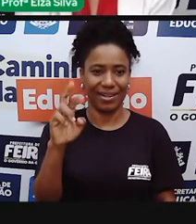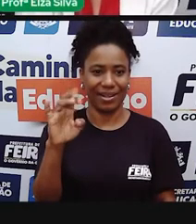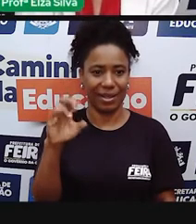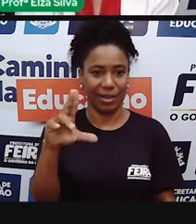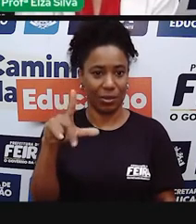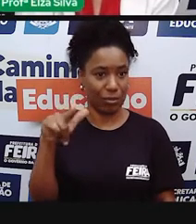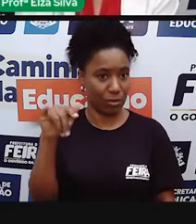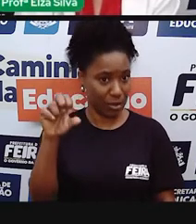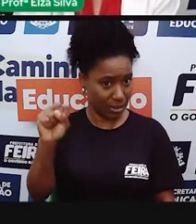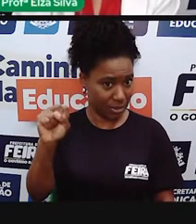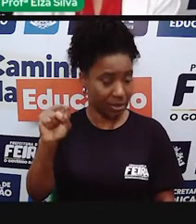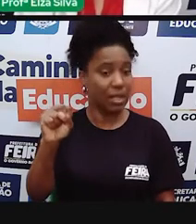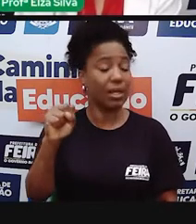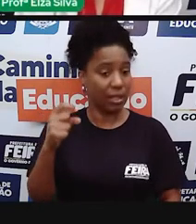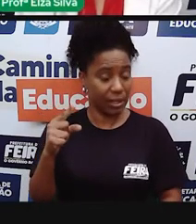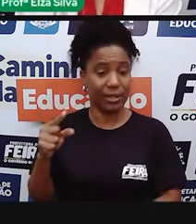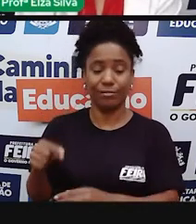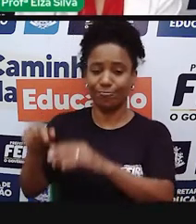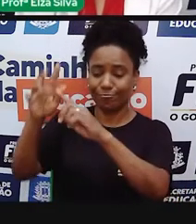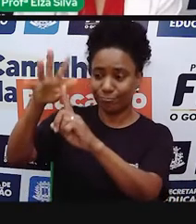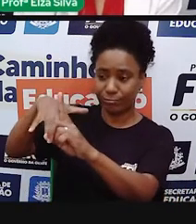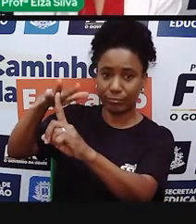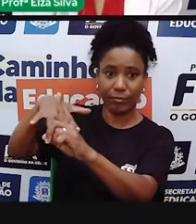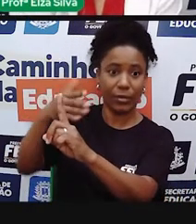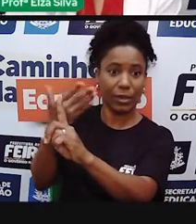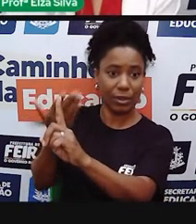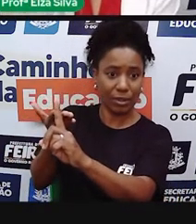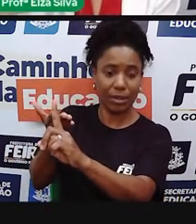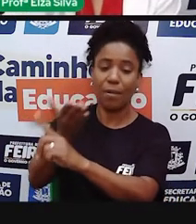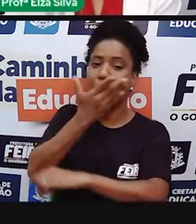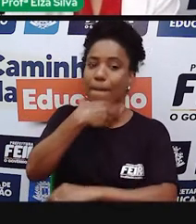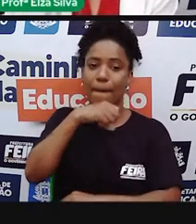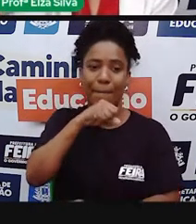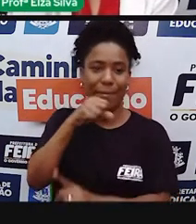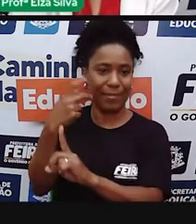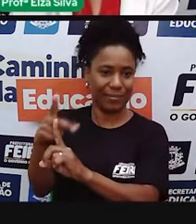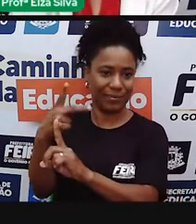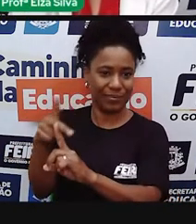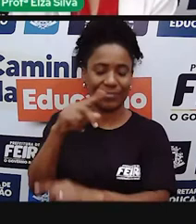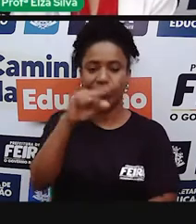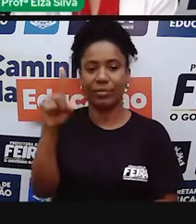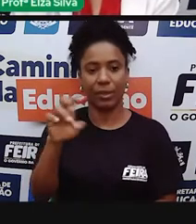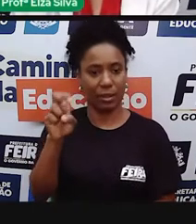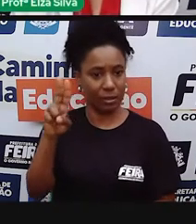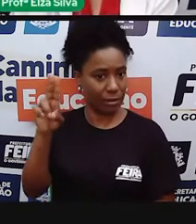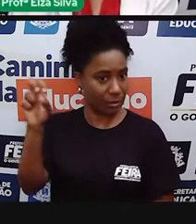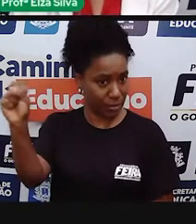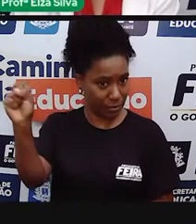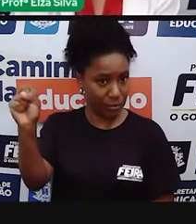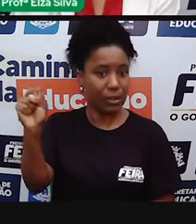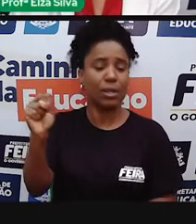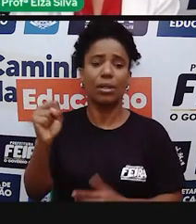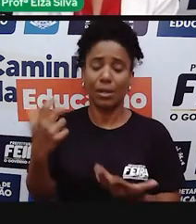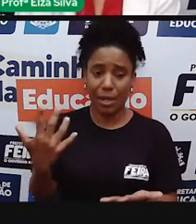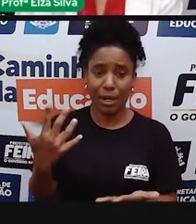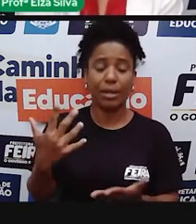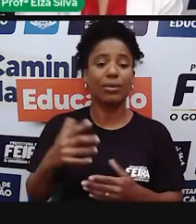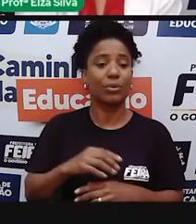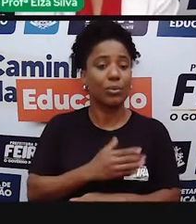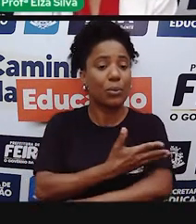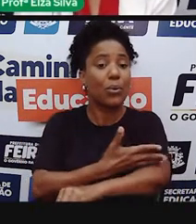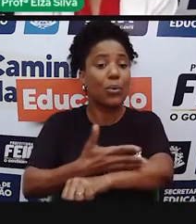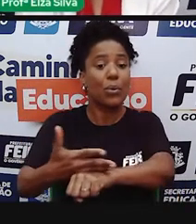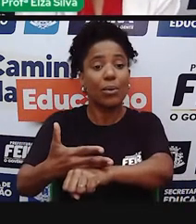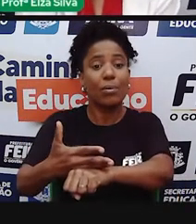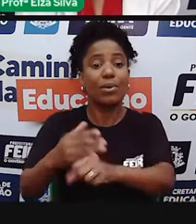Zeus. E assim, os jogos passaram a acontecer de 4 em 4 anos até os